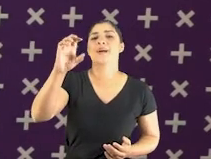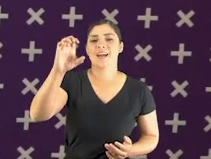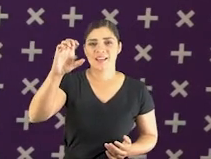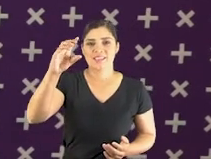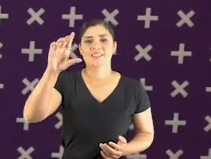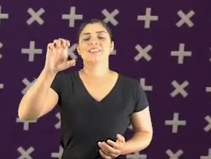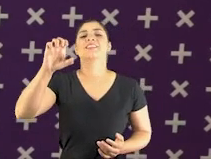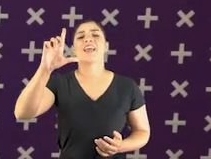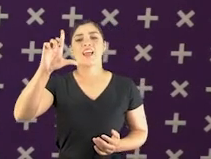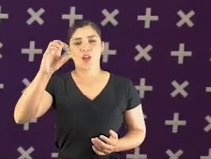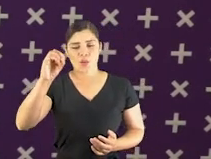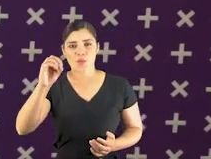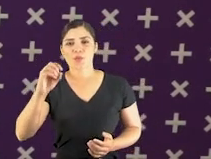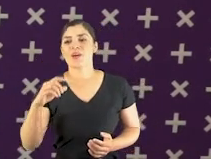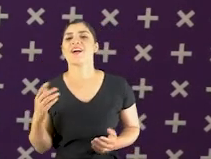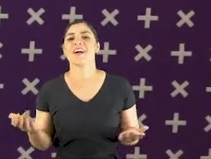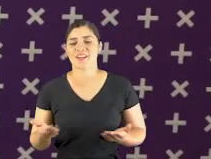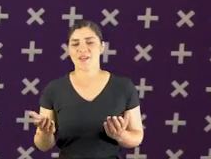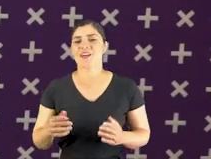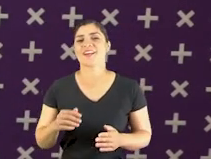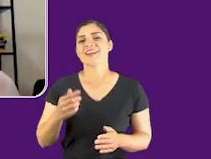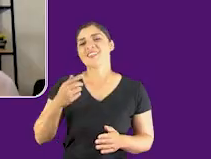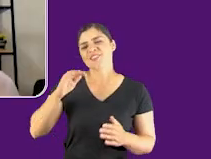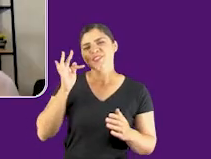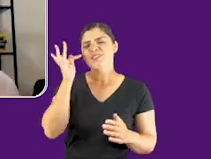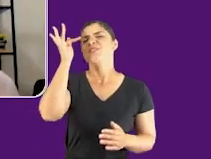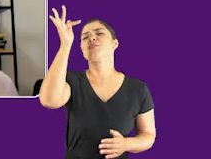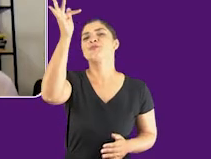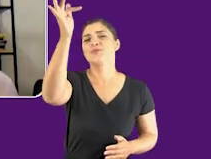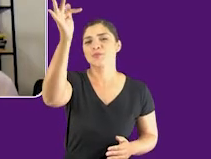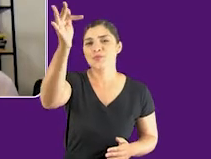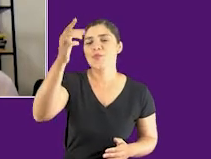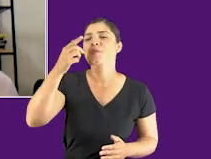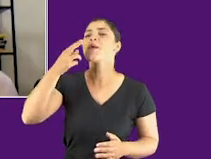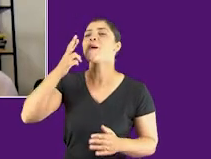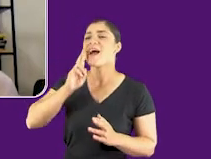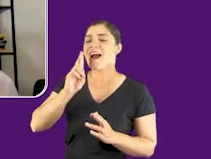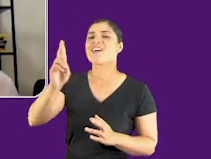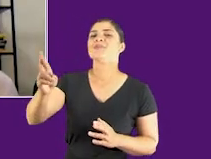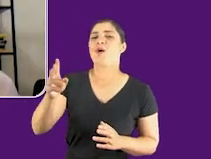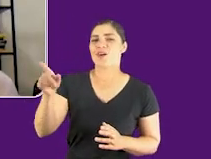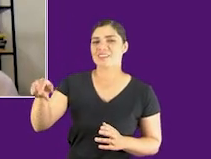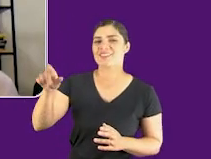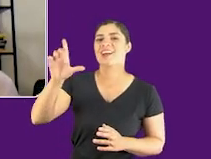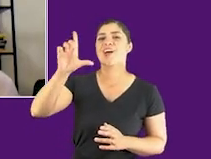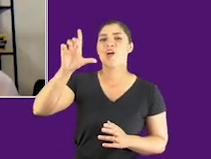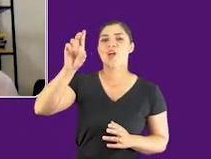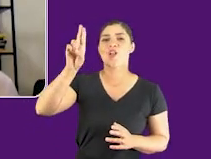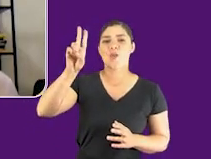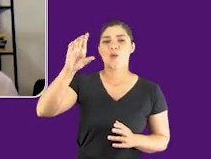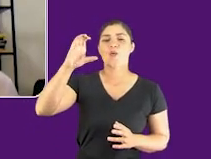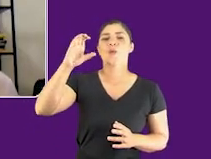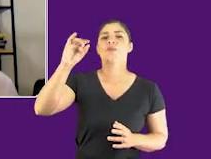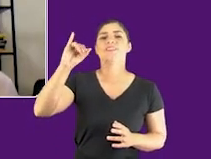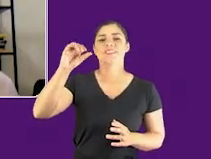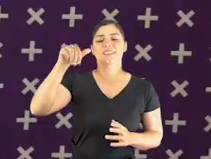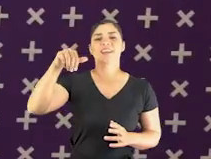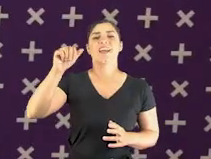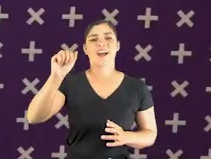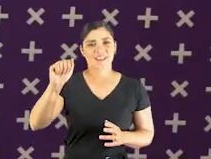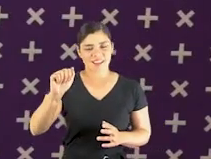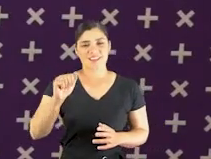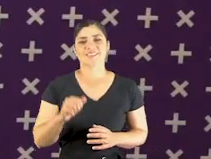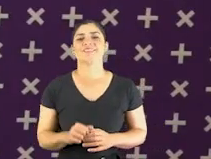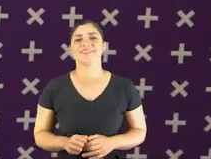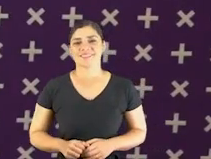pergunta da Luciana será certamente respondida né como fazer e vamos atualizar Luciana assim que a gente tiver a proposta